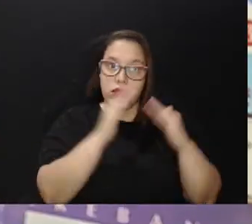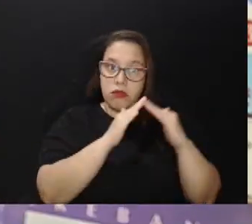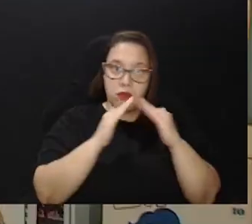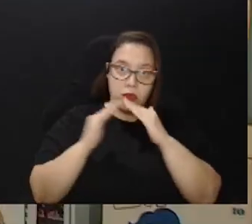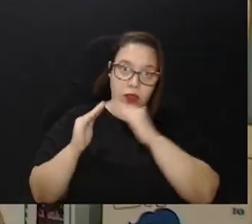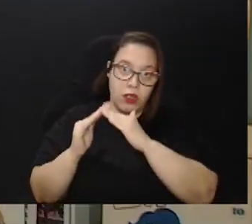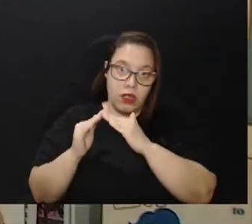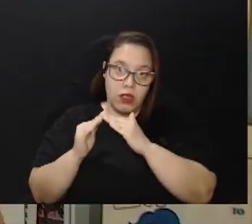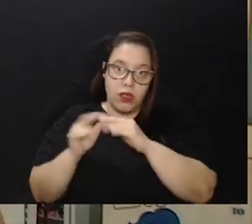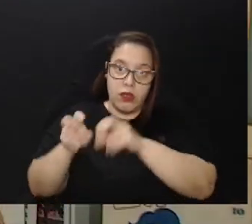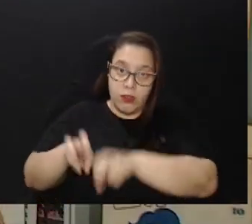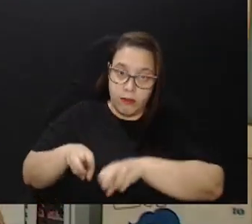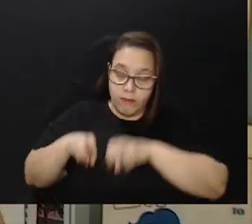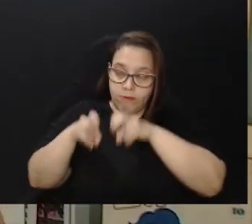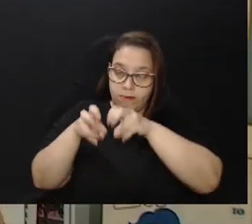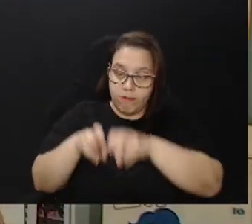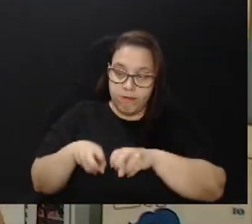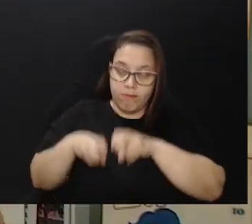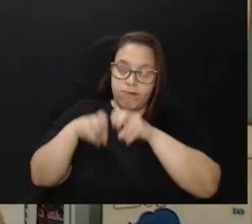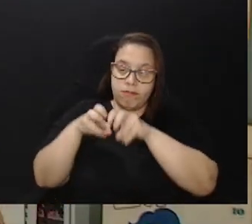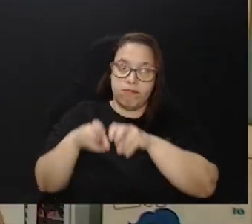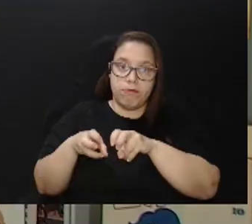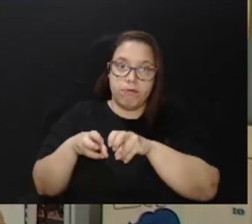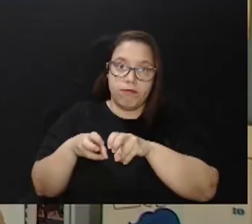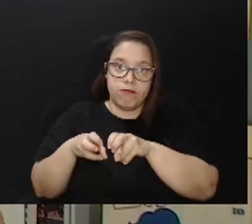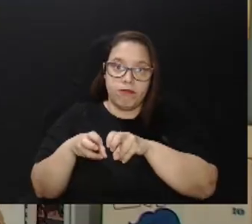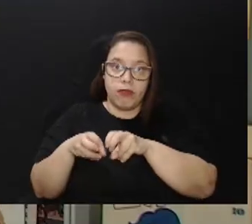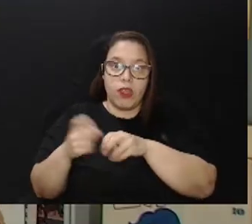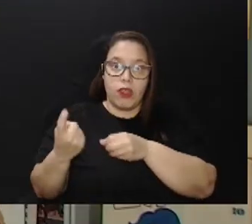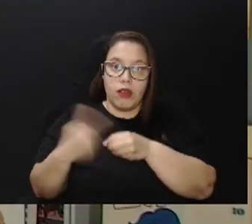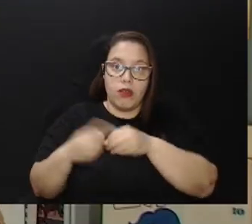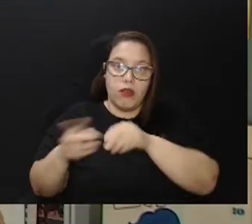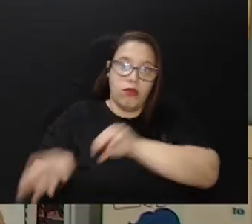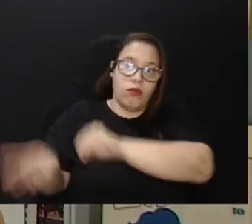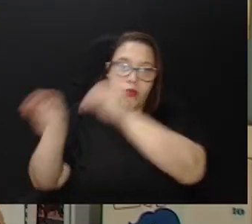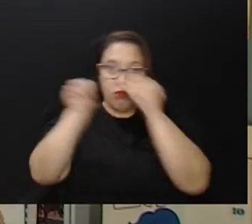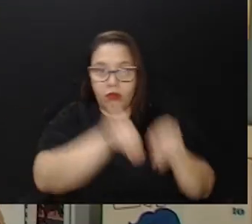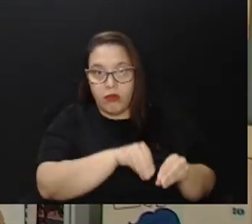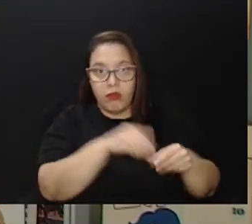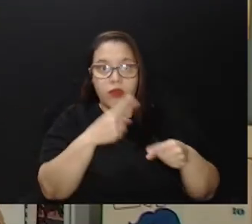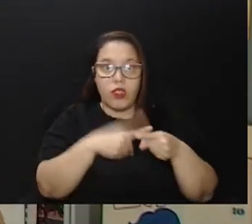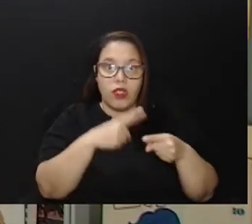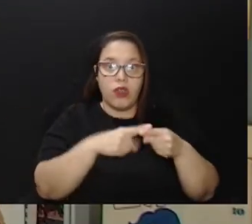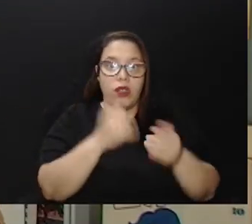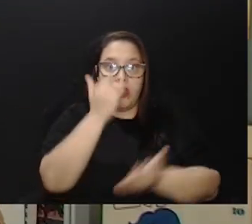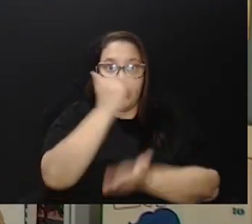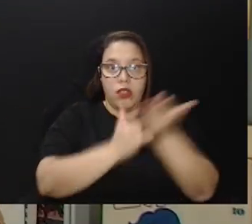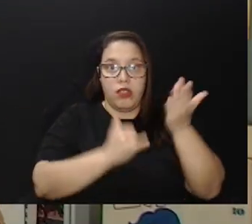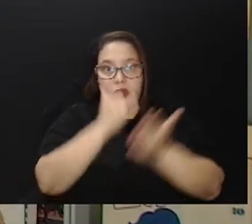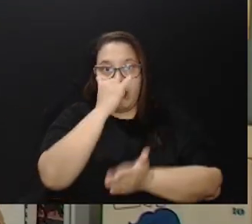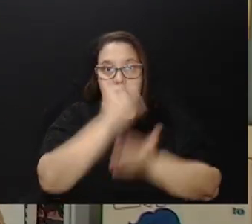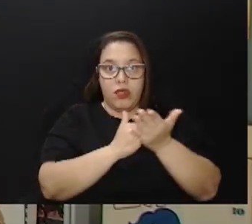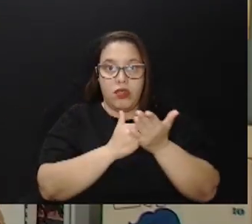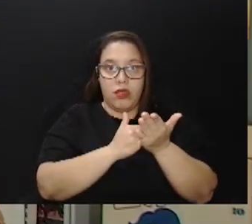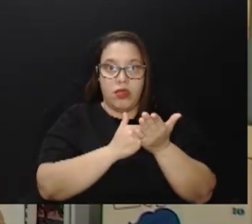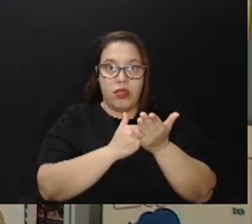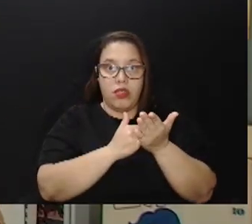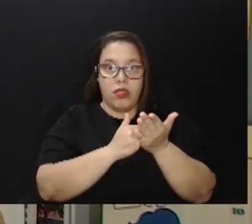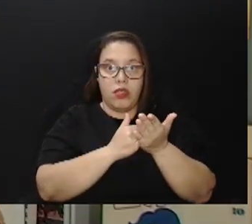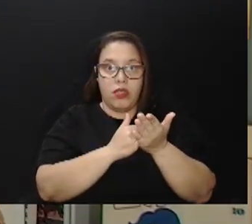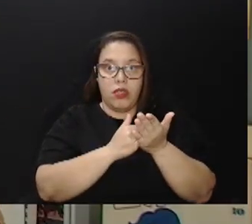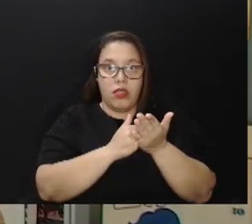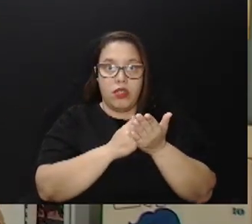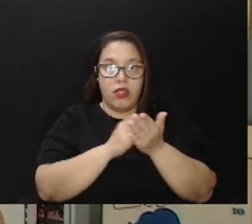rural foi para a cidade, porque os impostos da classe camponesa eram muito altos